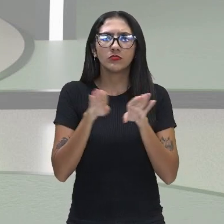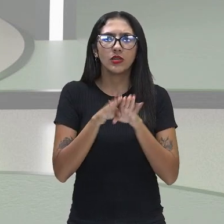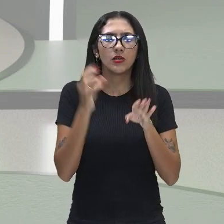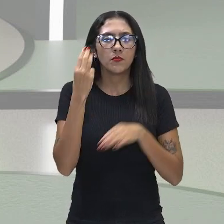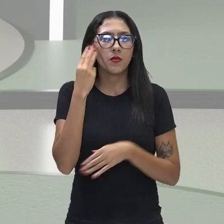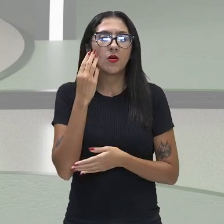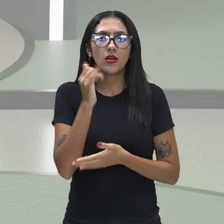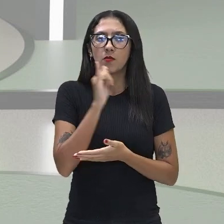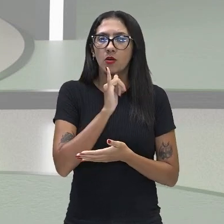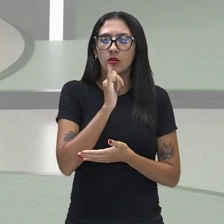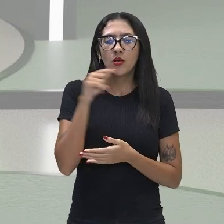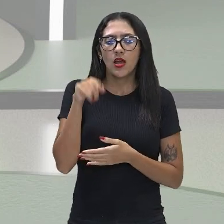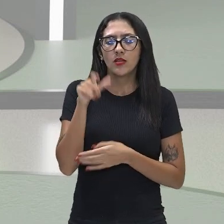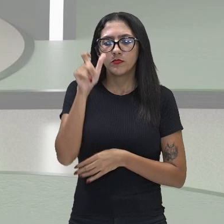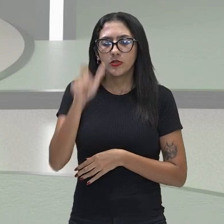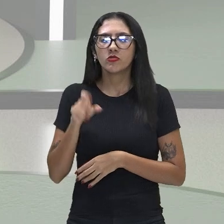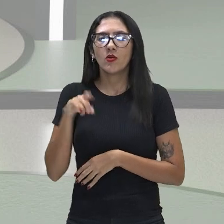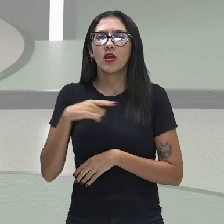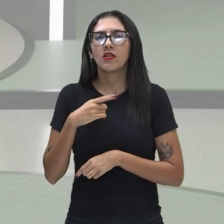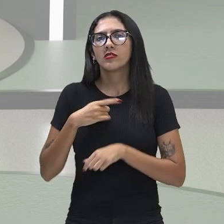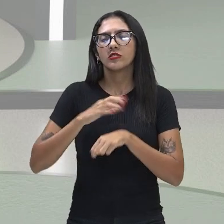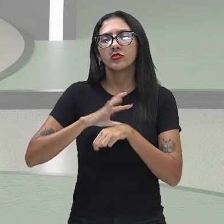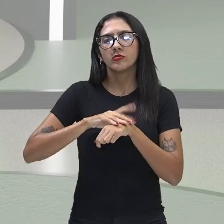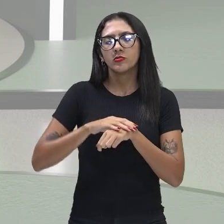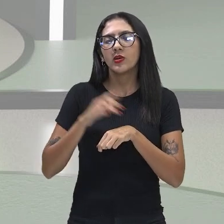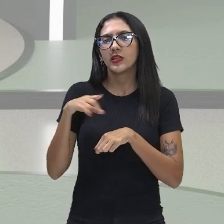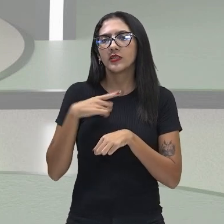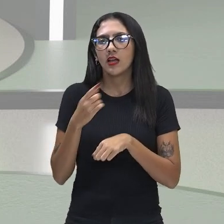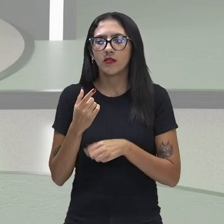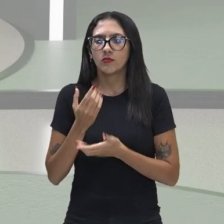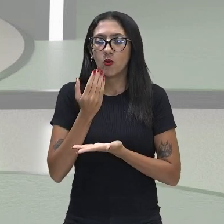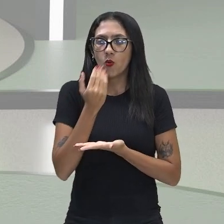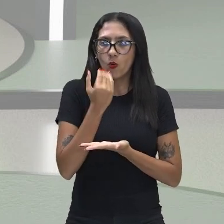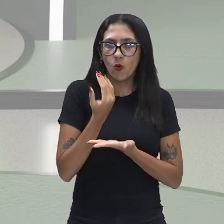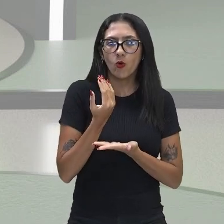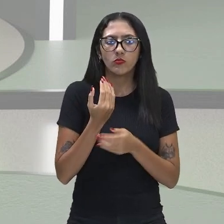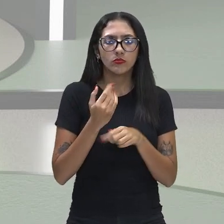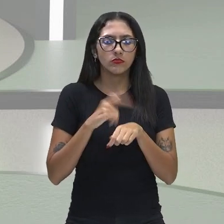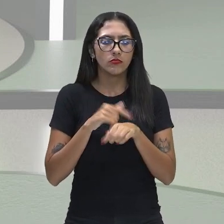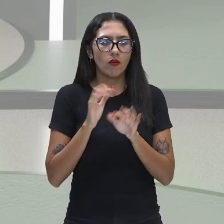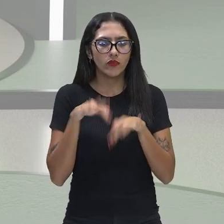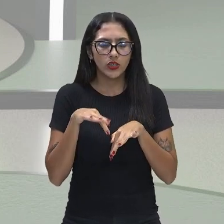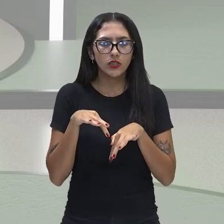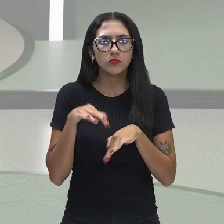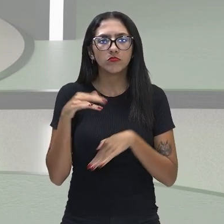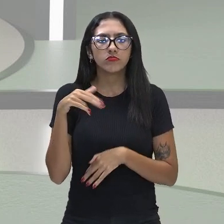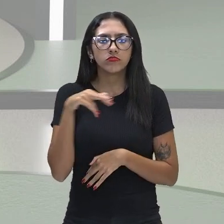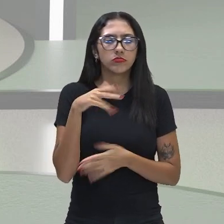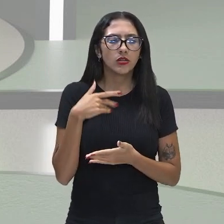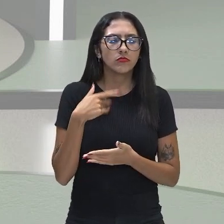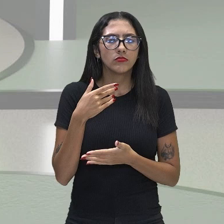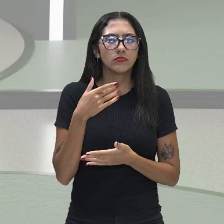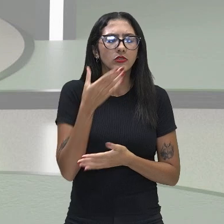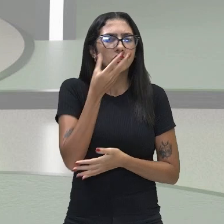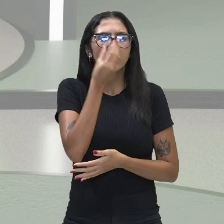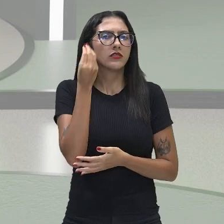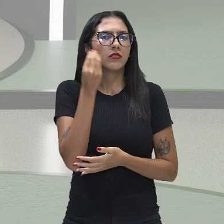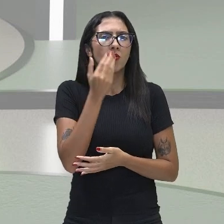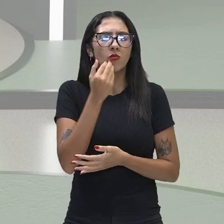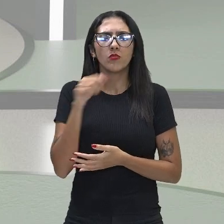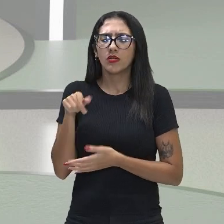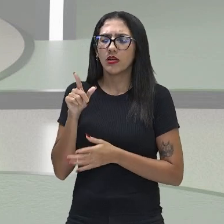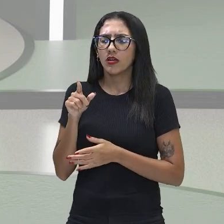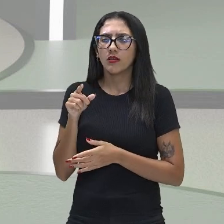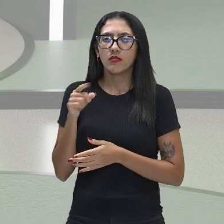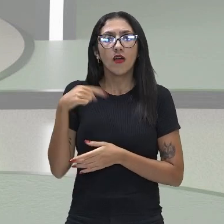a pessoa doente de Alzheimer, ela come, termina de comer e esquece que comeu. Aí ela vai